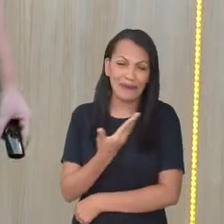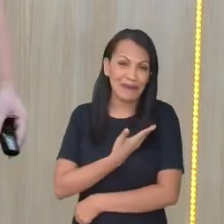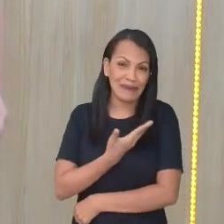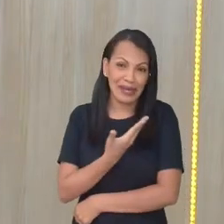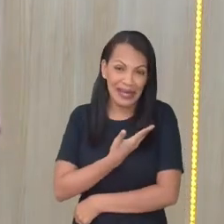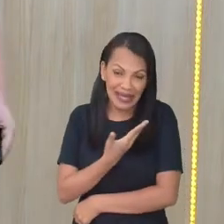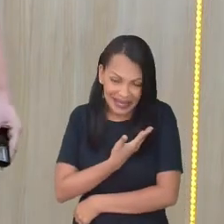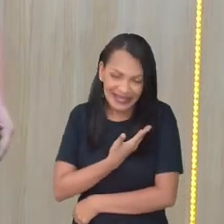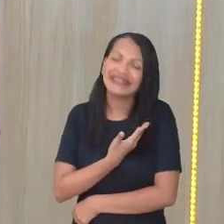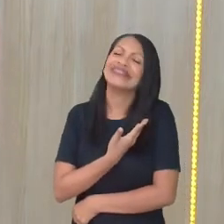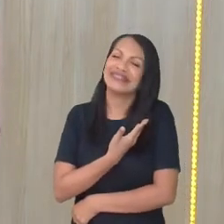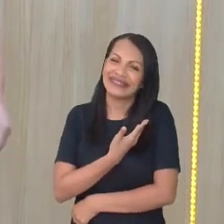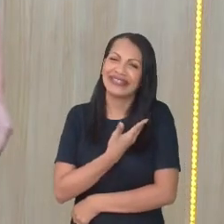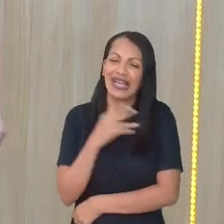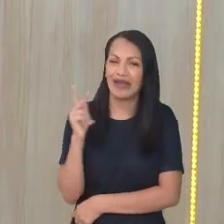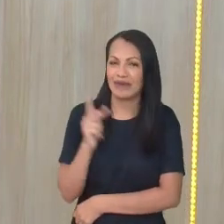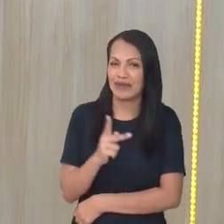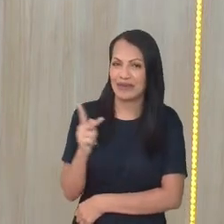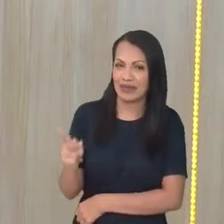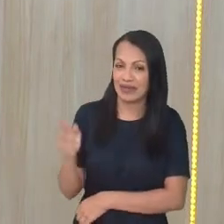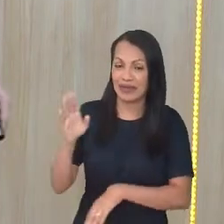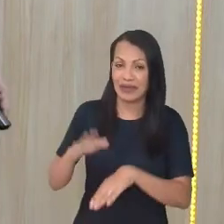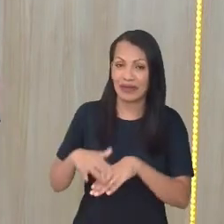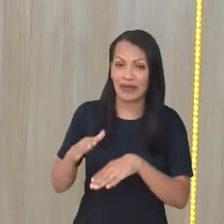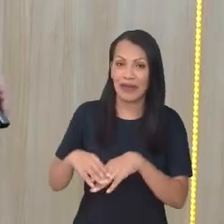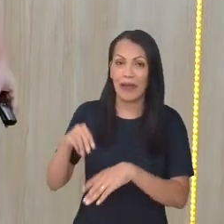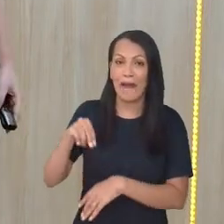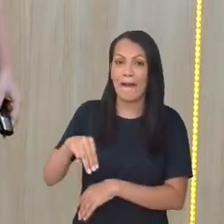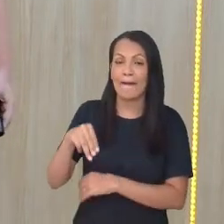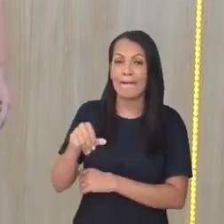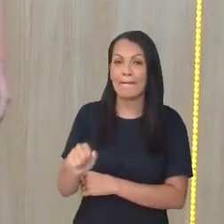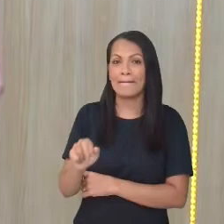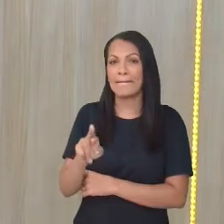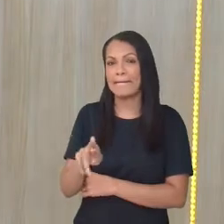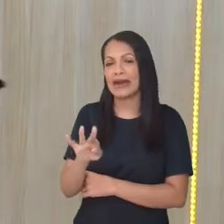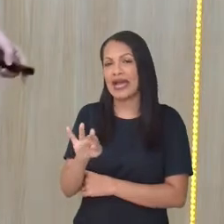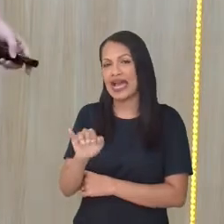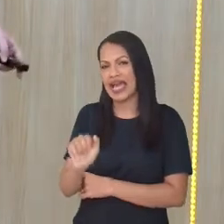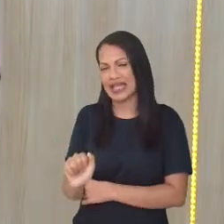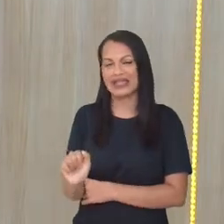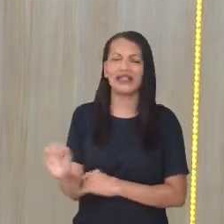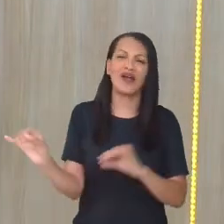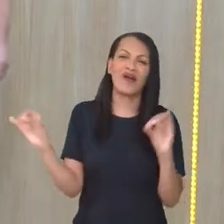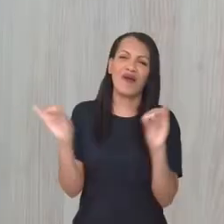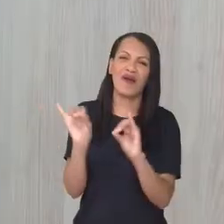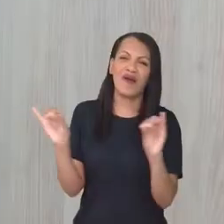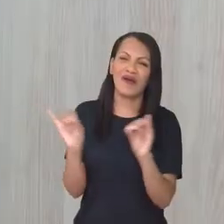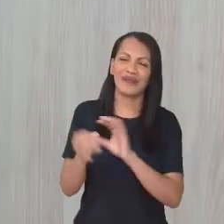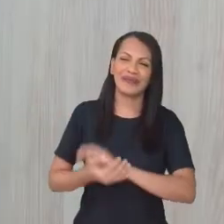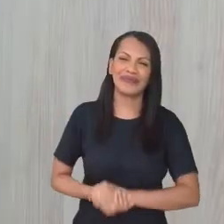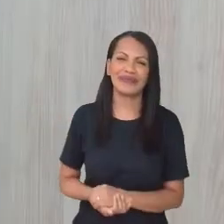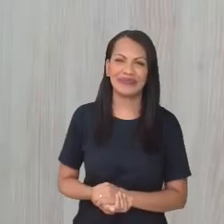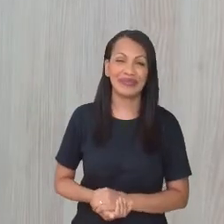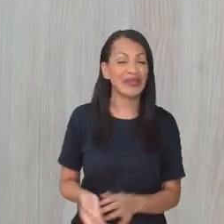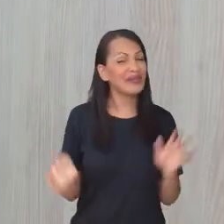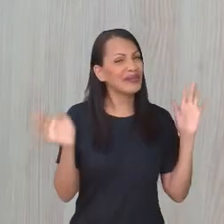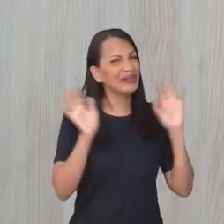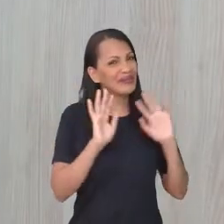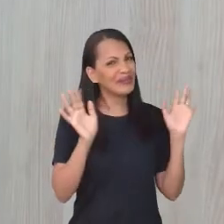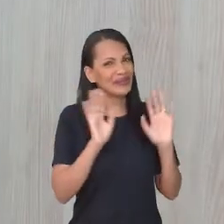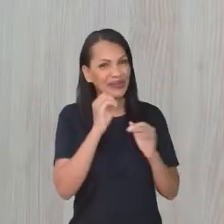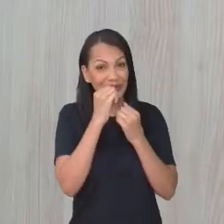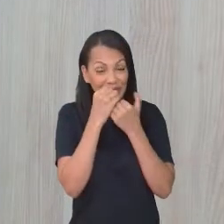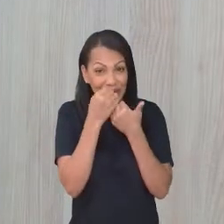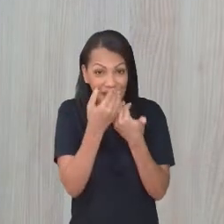minha colega, professora de matemática, Marta, dá um oi para a turma do 7º ano. Olá, pessoal,